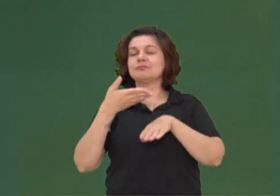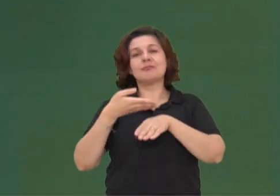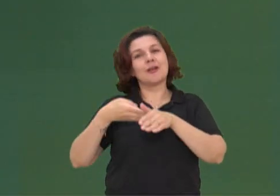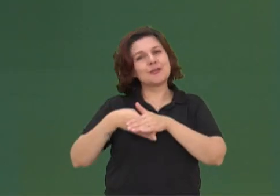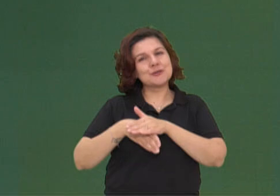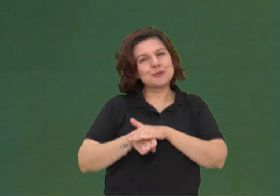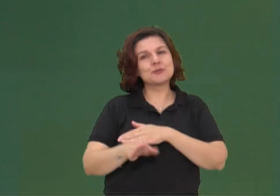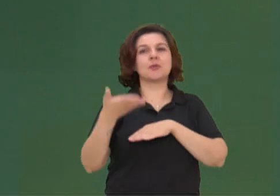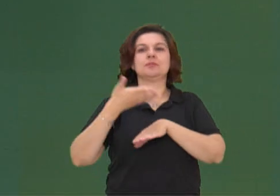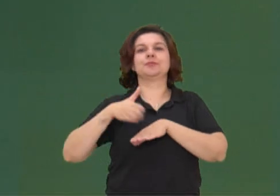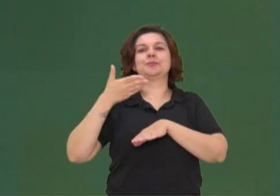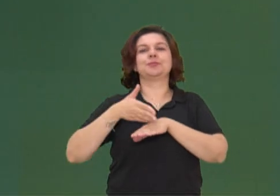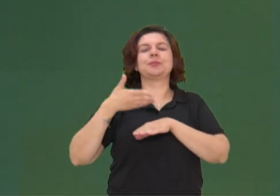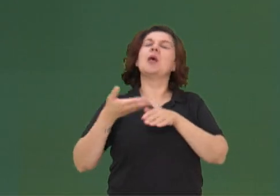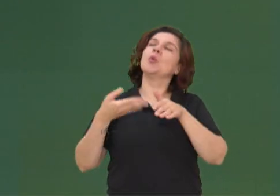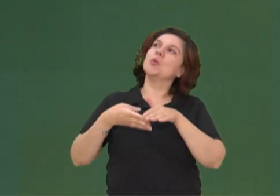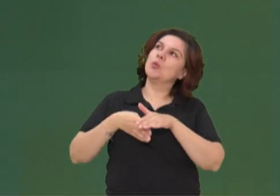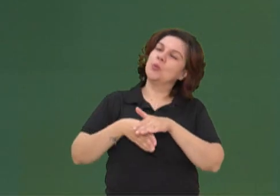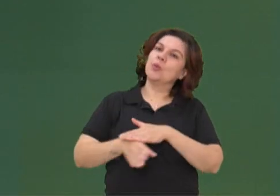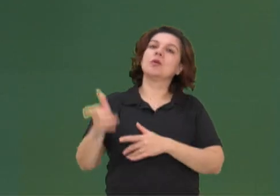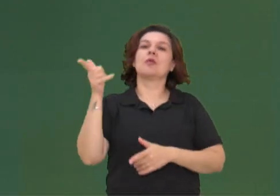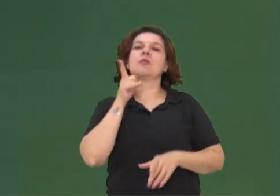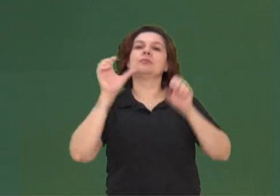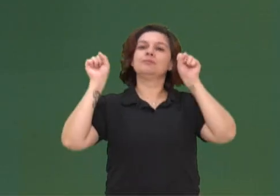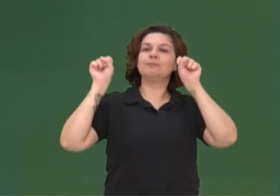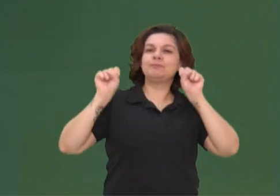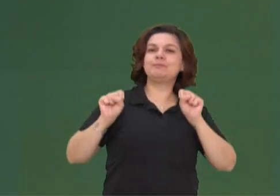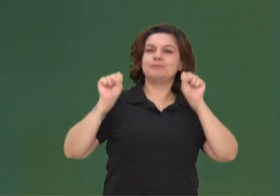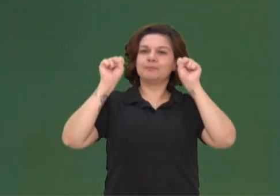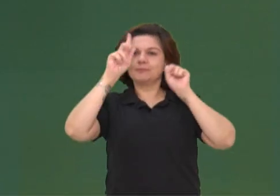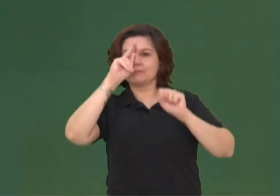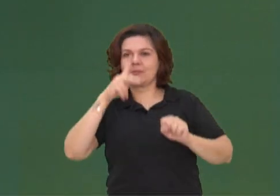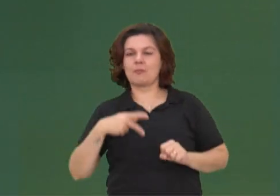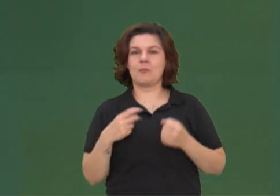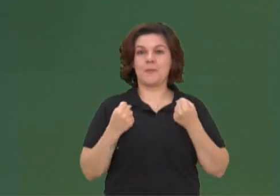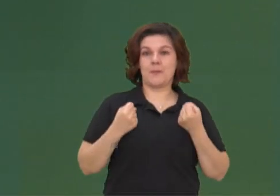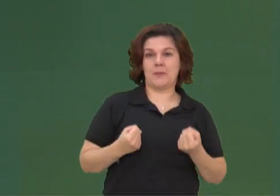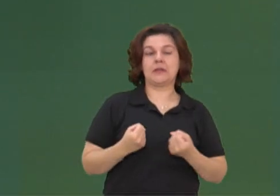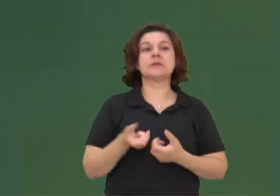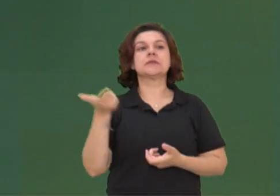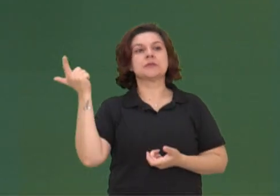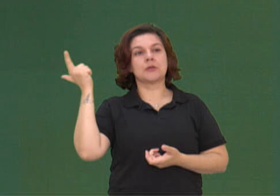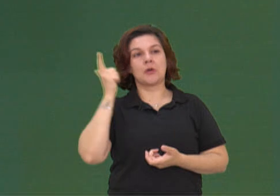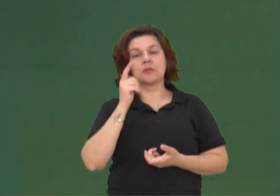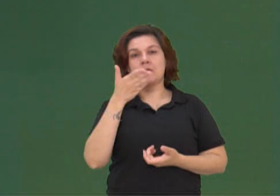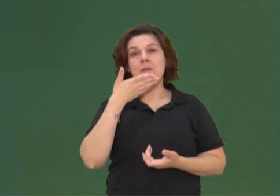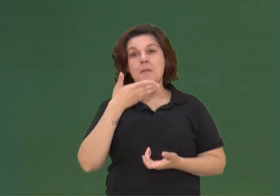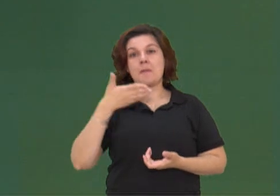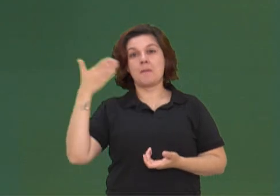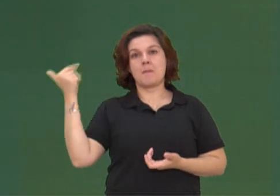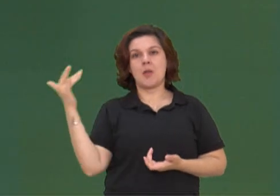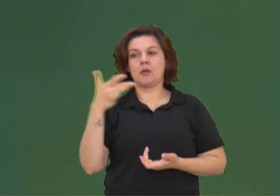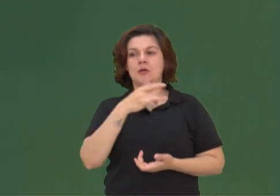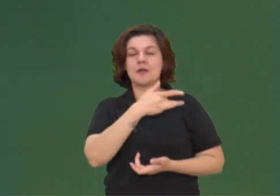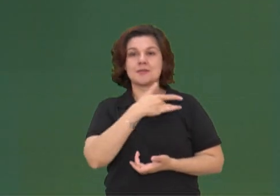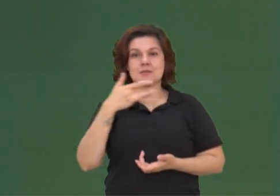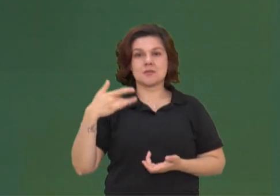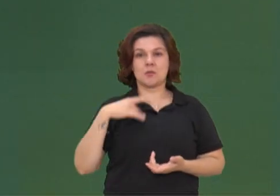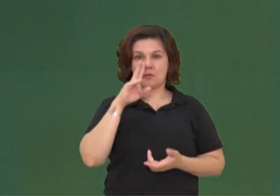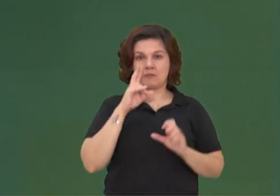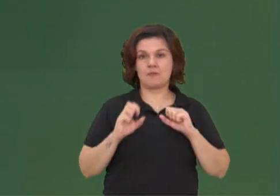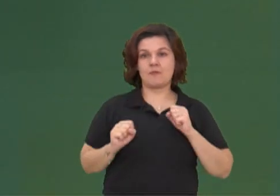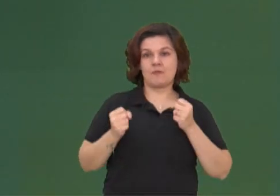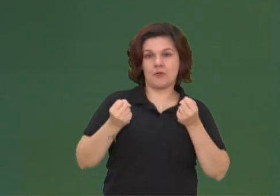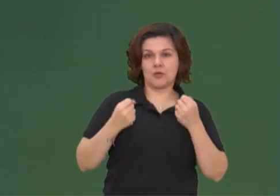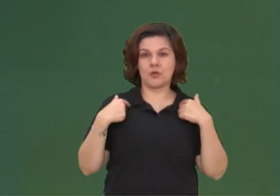daquele tipo de prática. Então, os exercícios de calistenia, a partir do peso do seu próprio corpo, você consegue estar ali melhorando ali a sua resistência corporal ali